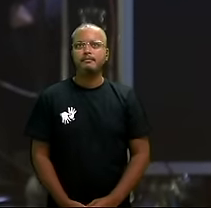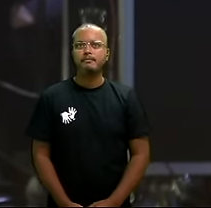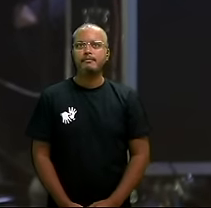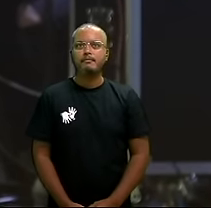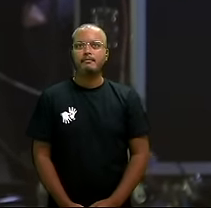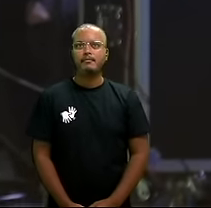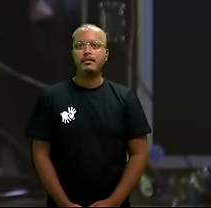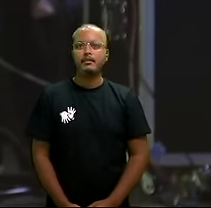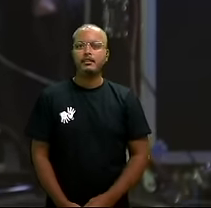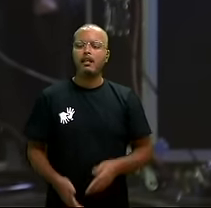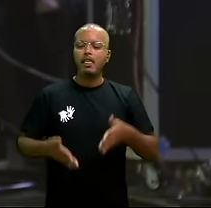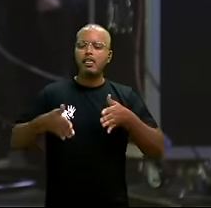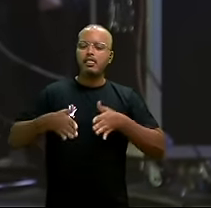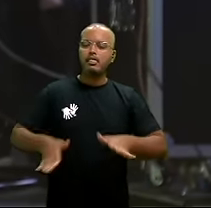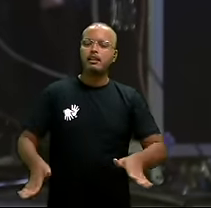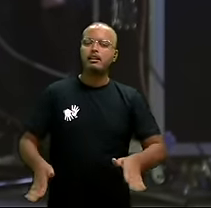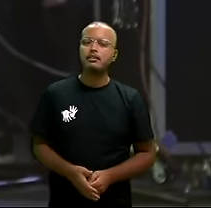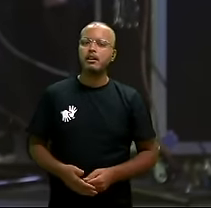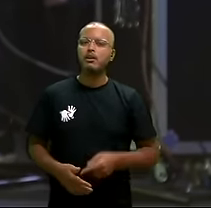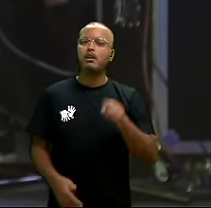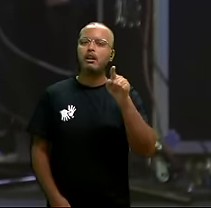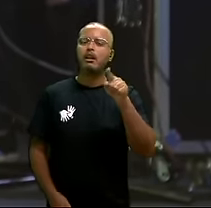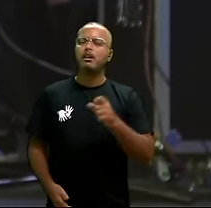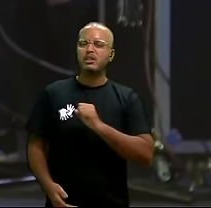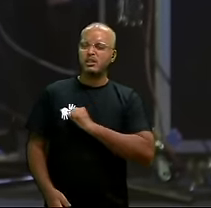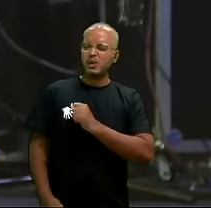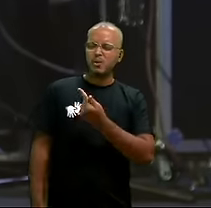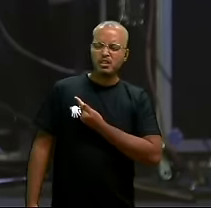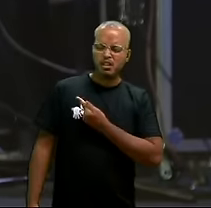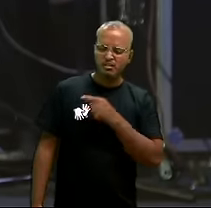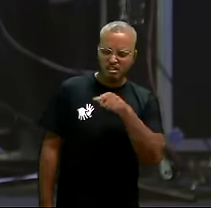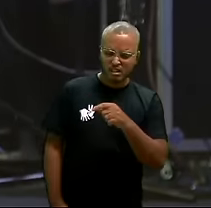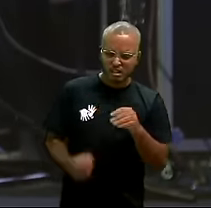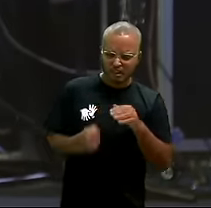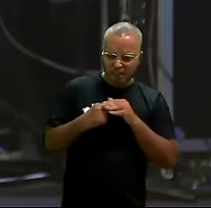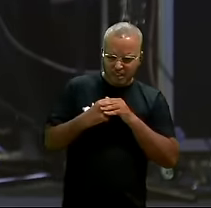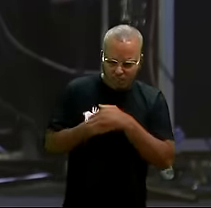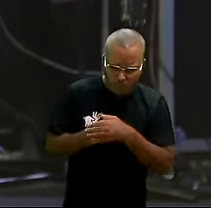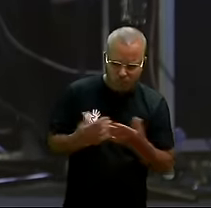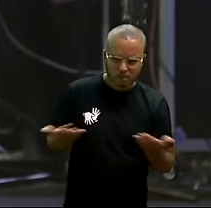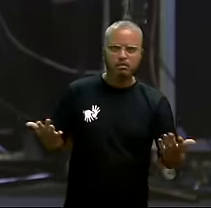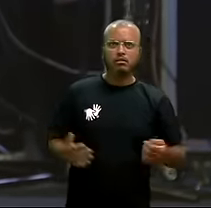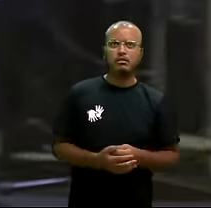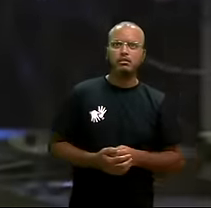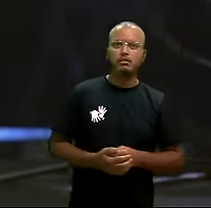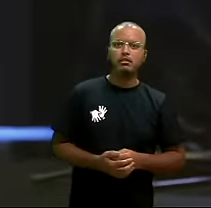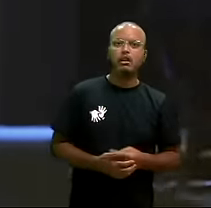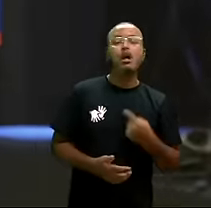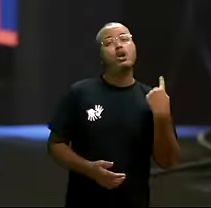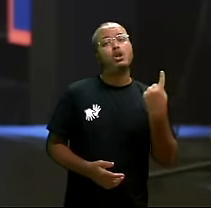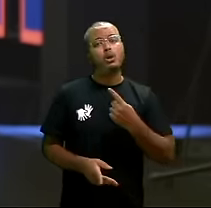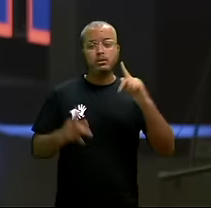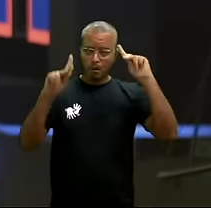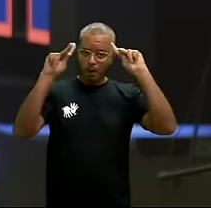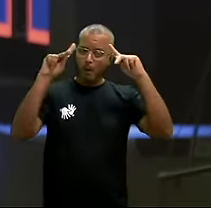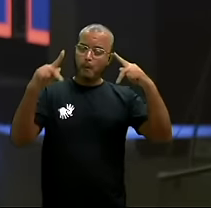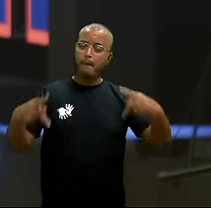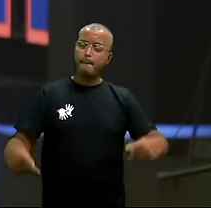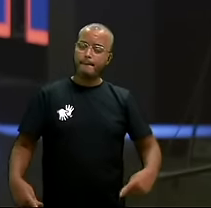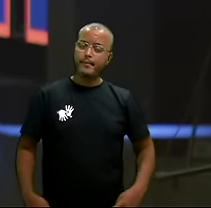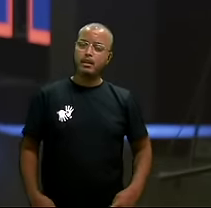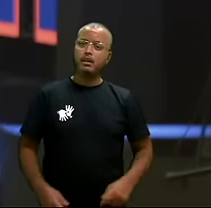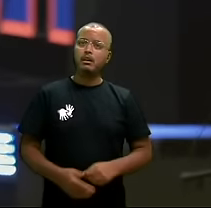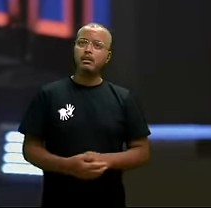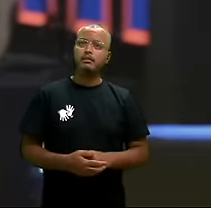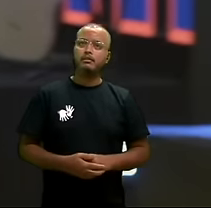Nasceu na Parada 40 e vai ficar de palhaçada dentro da caverna. É porque a gente é humano, né? A gente acha que tem que levantar.